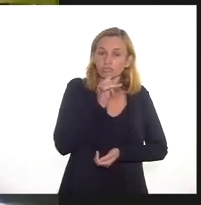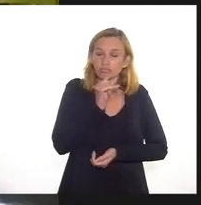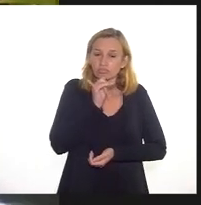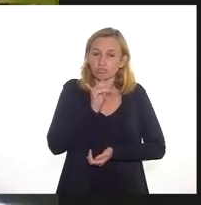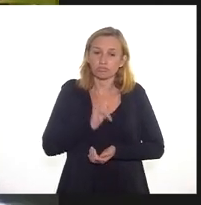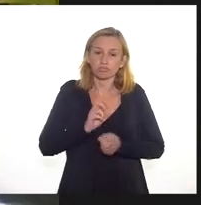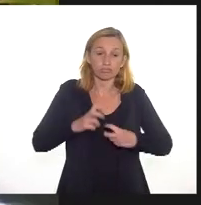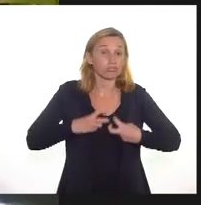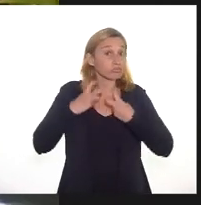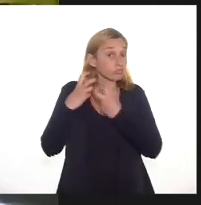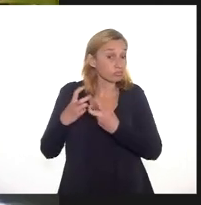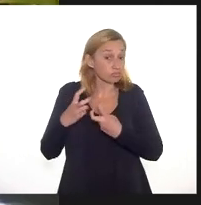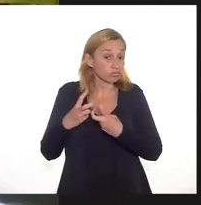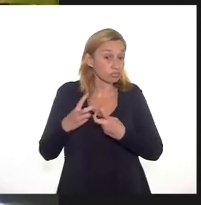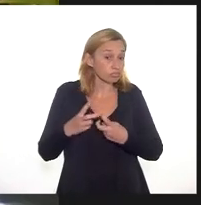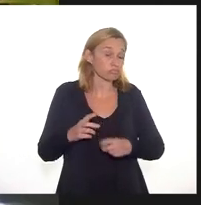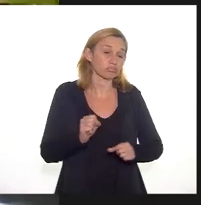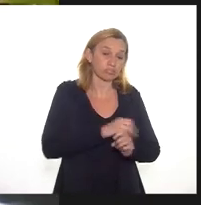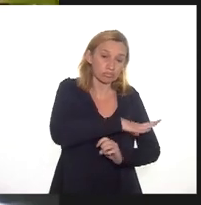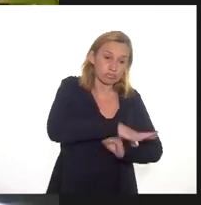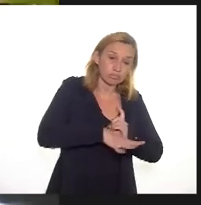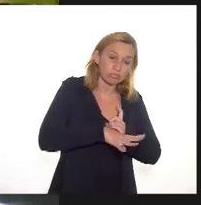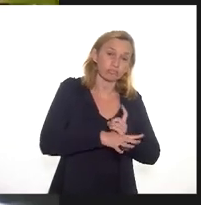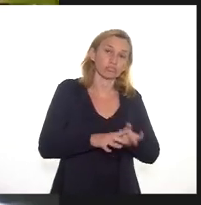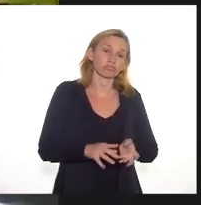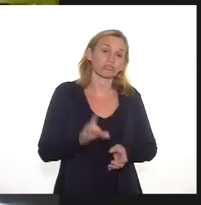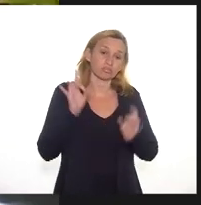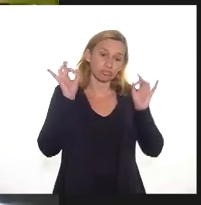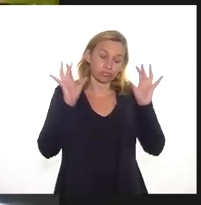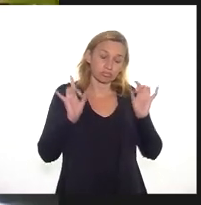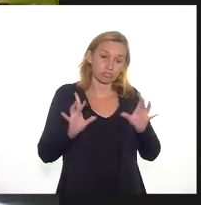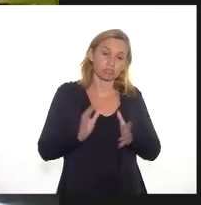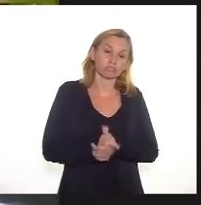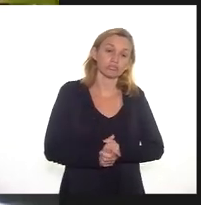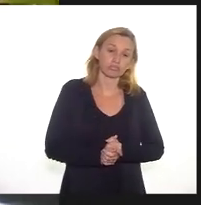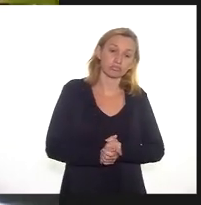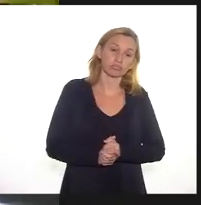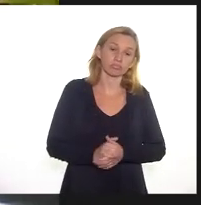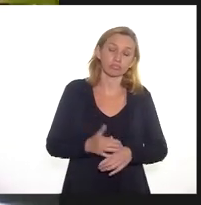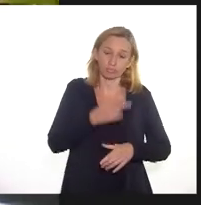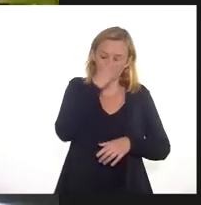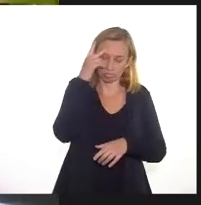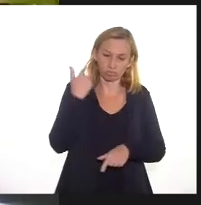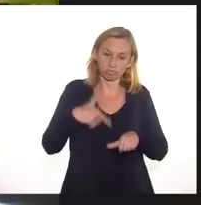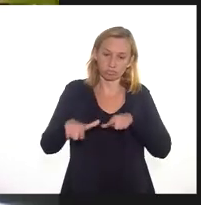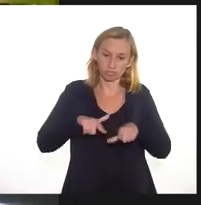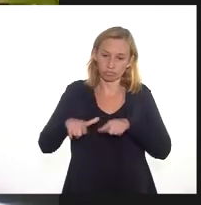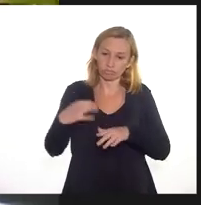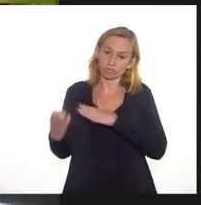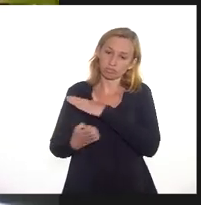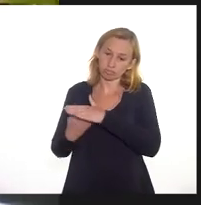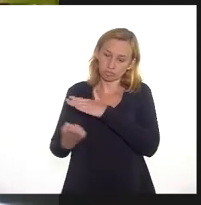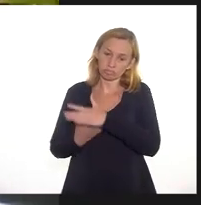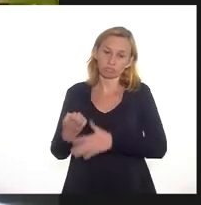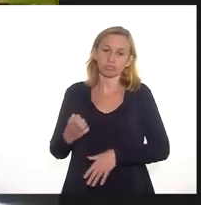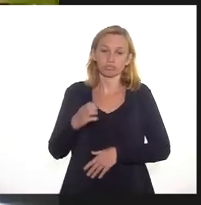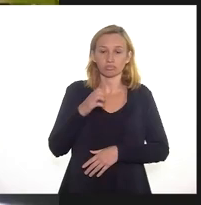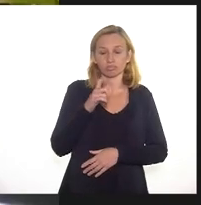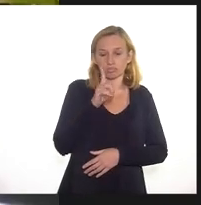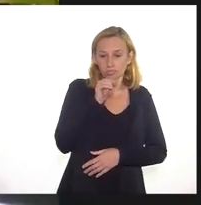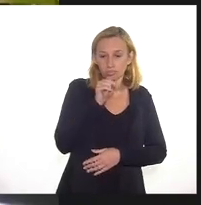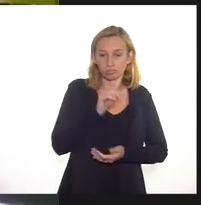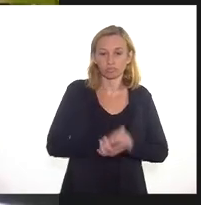o clamor da nossa sociedade, em especial o clamor dos trabalhadores e das trabalhadoras da SEDAI